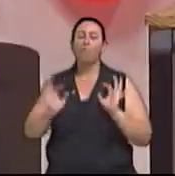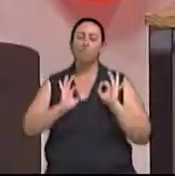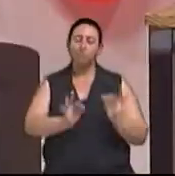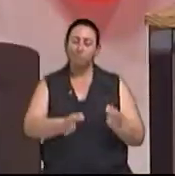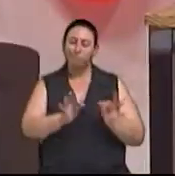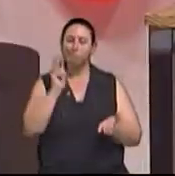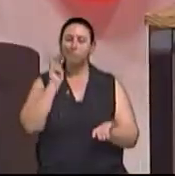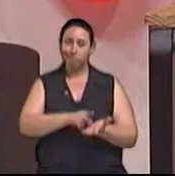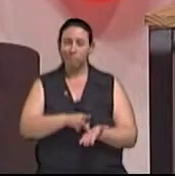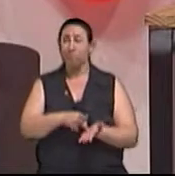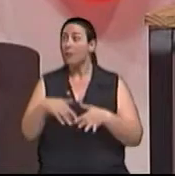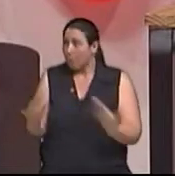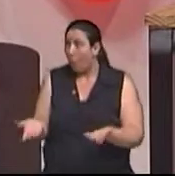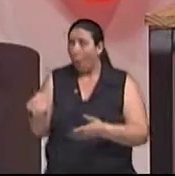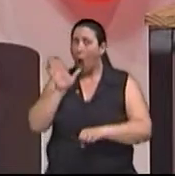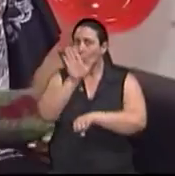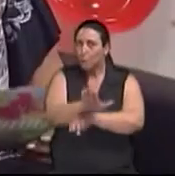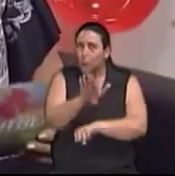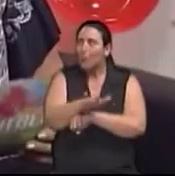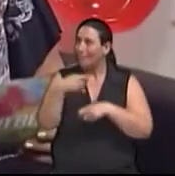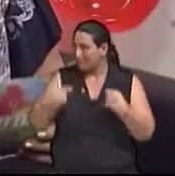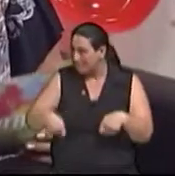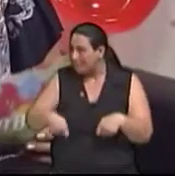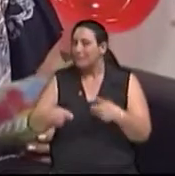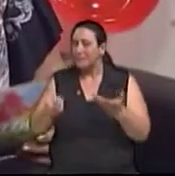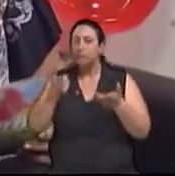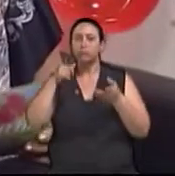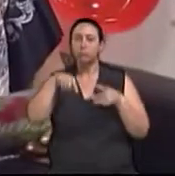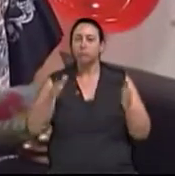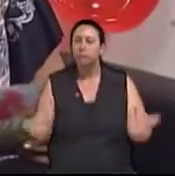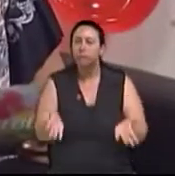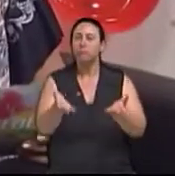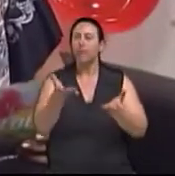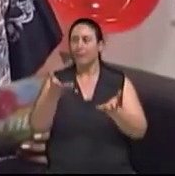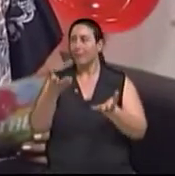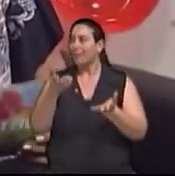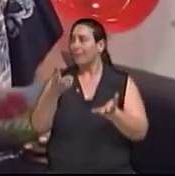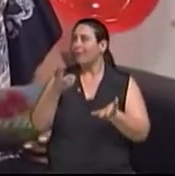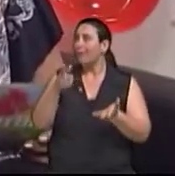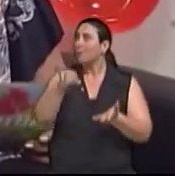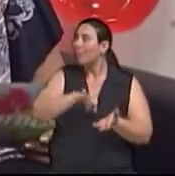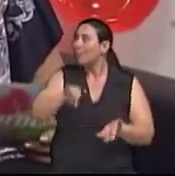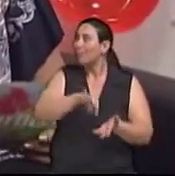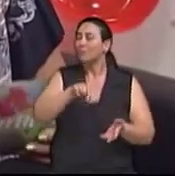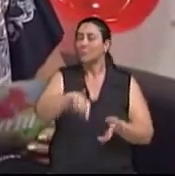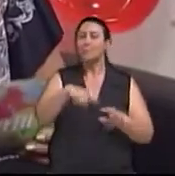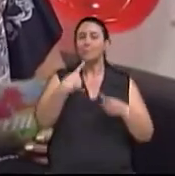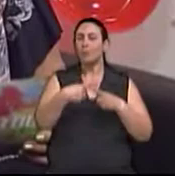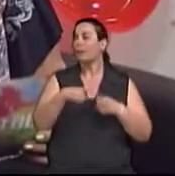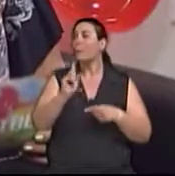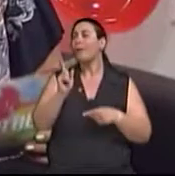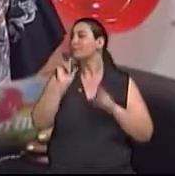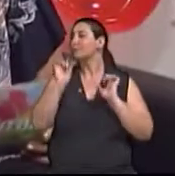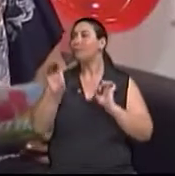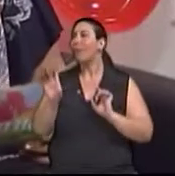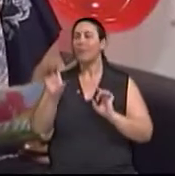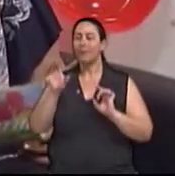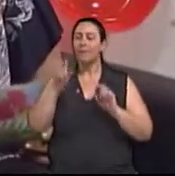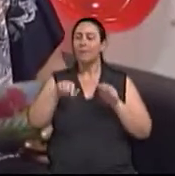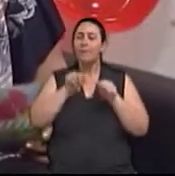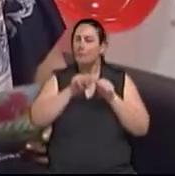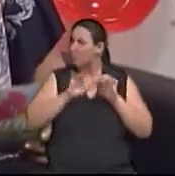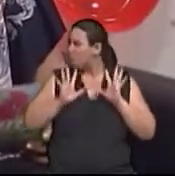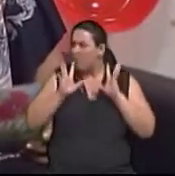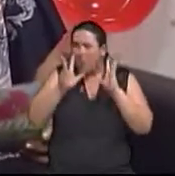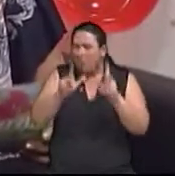certeza então buscar ajuda quando a gente está precisando é isso é necessário não é de mérito para ninguém todos nós